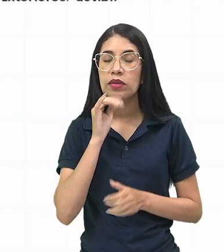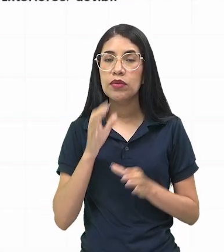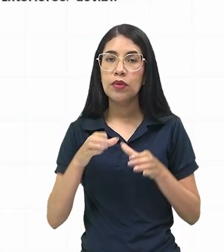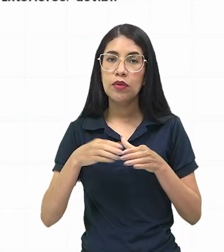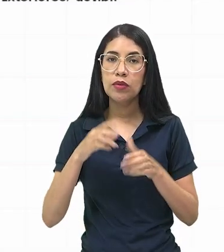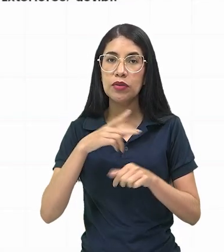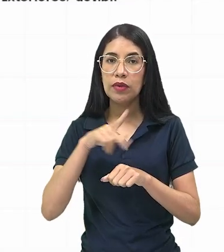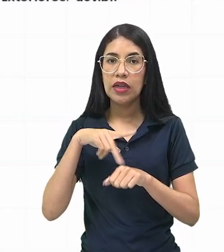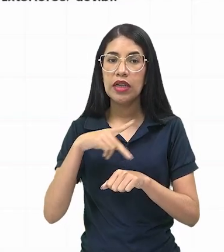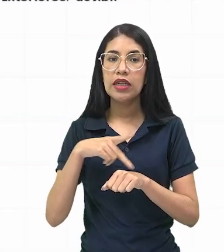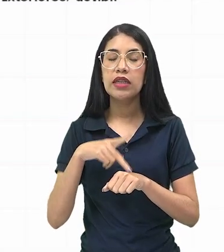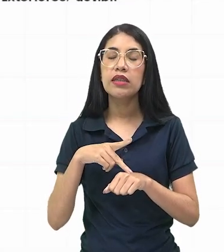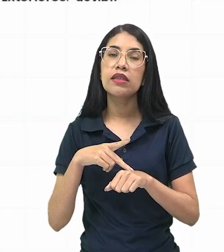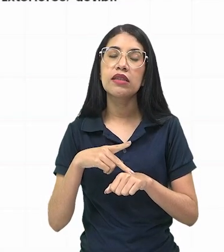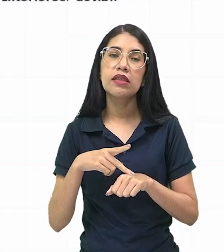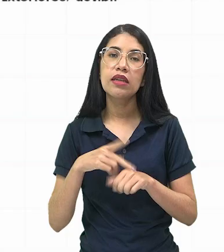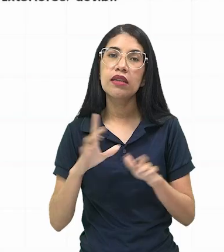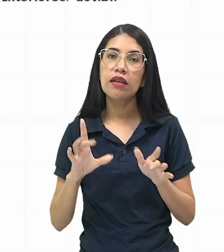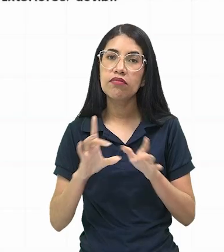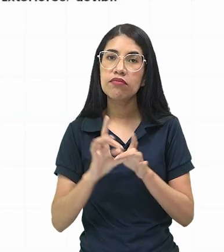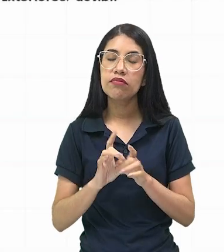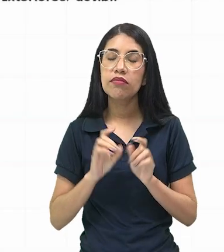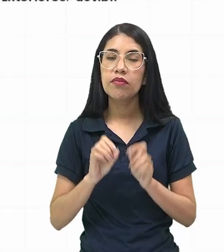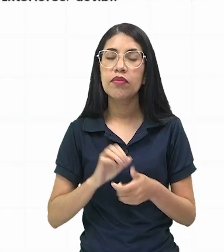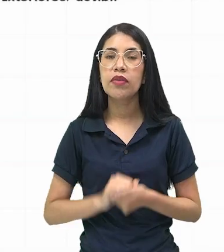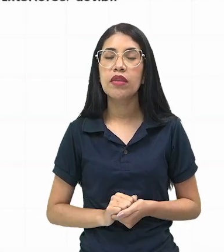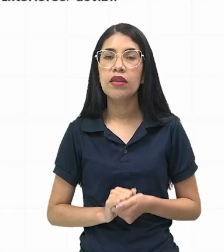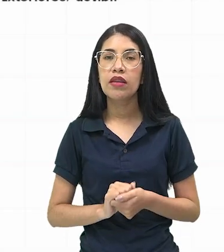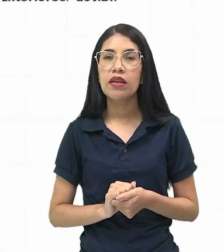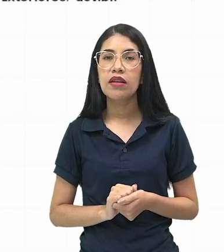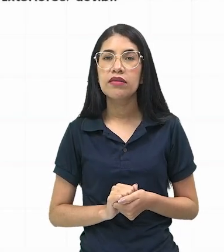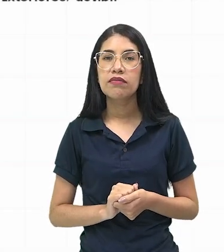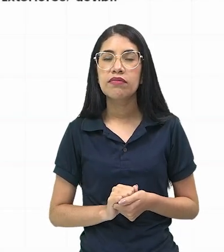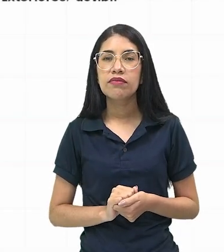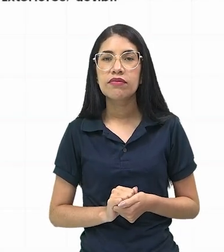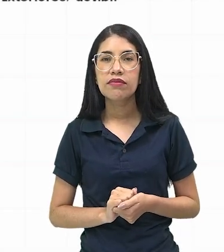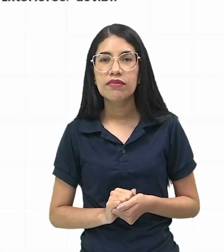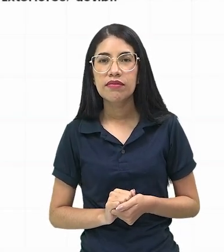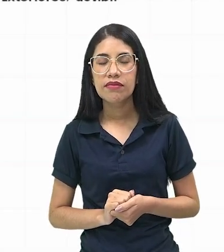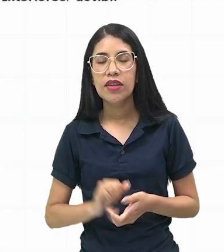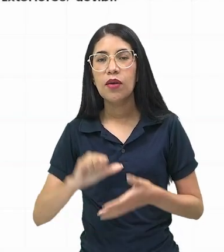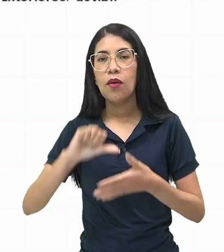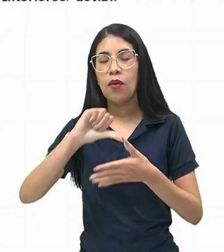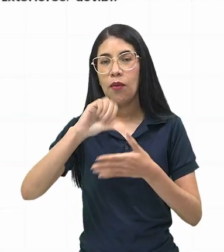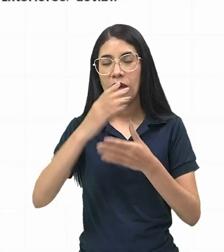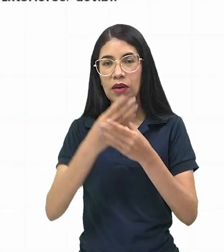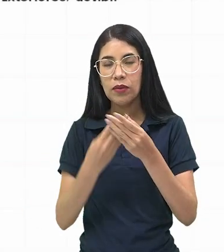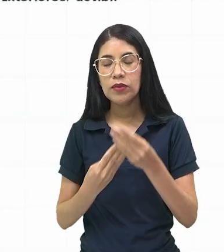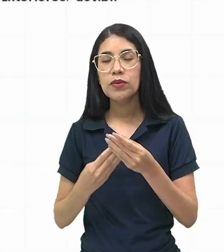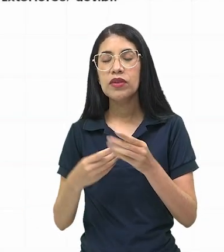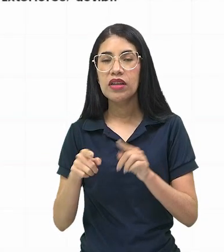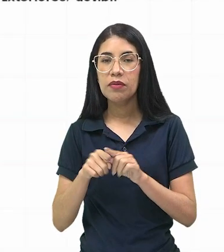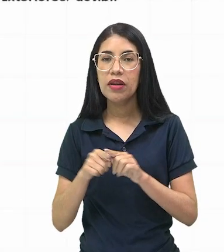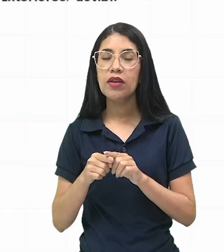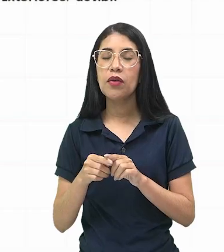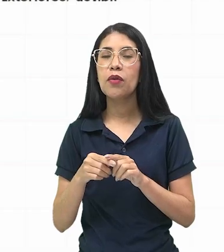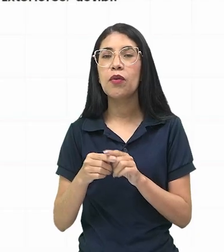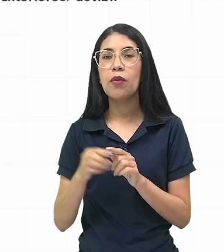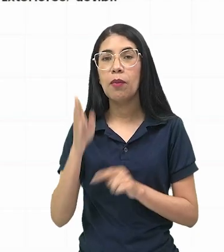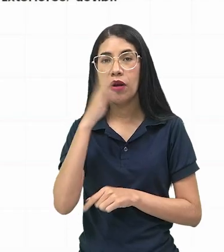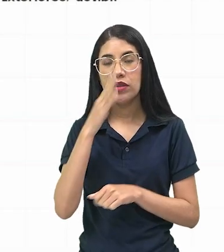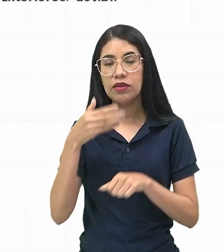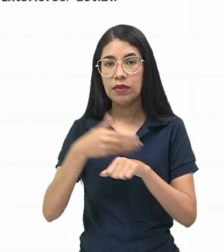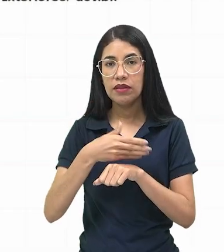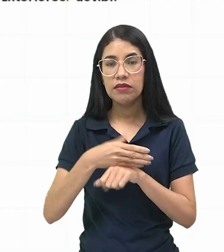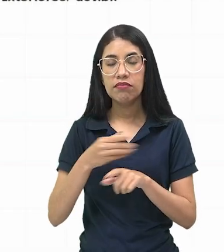econômico que esteja aqui nessa etapa de integração. O Mercosul, que é um importante bloco econômico, do qual o Brasil faz parte,